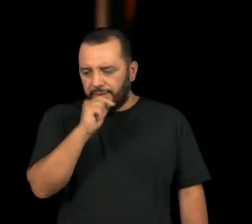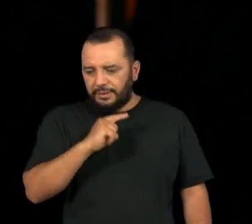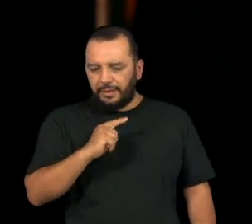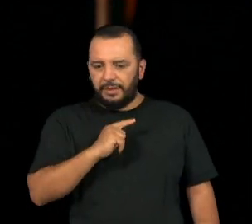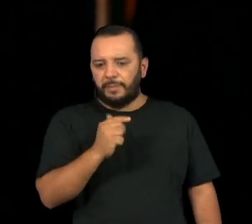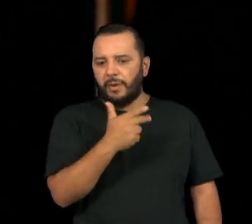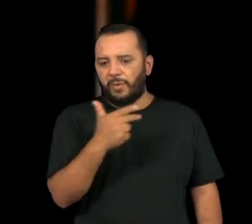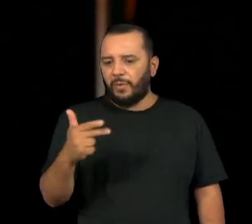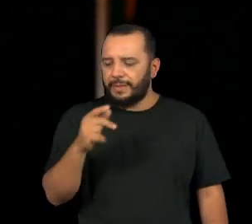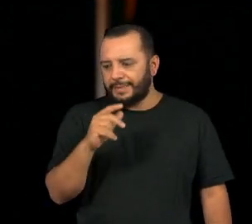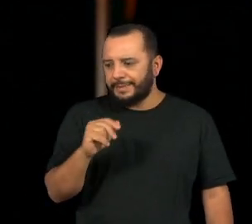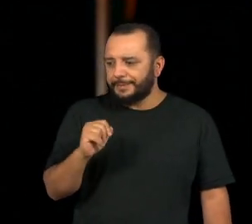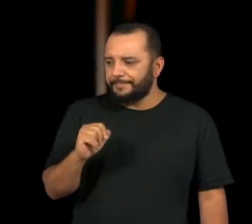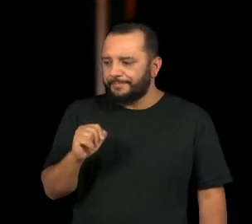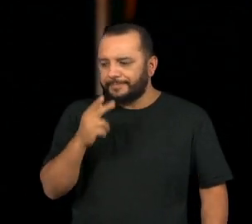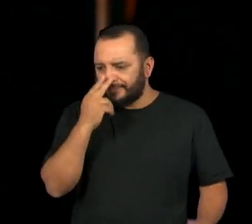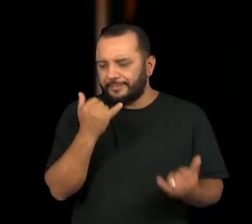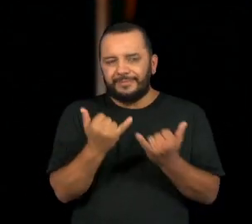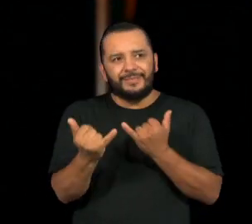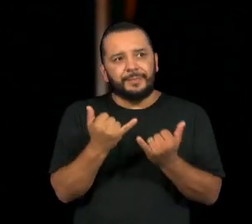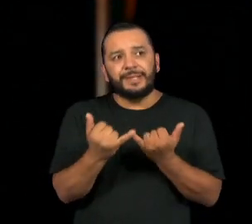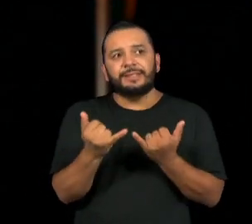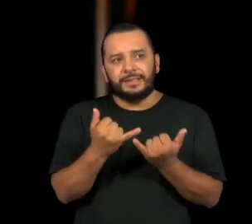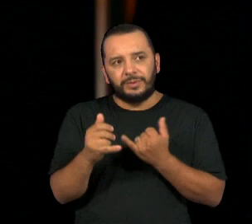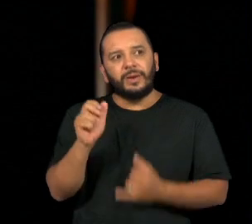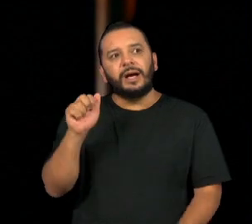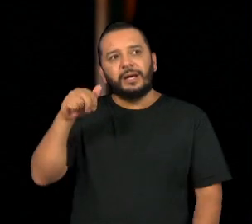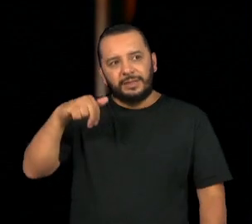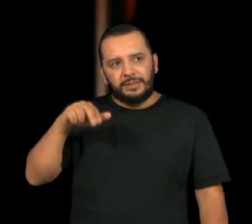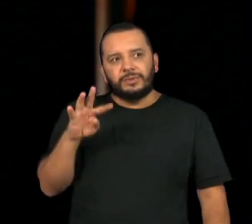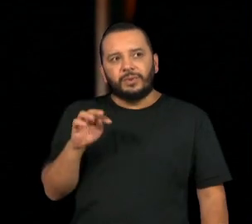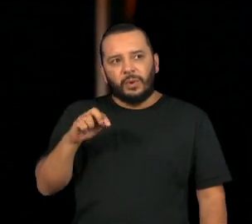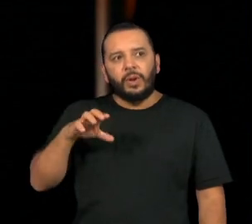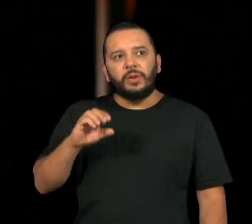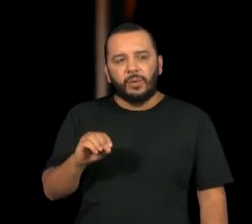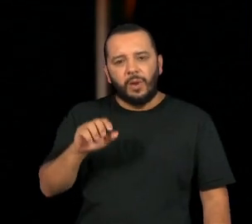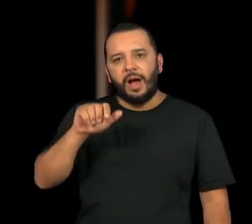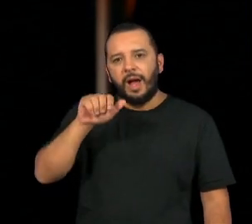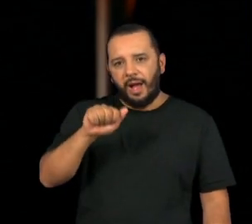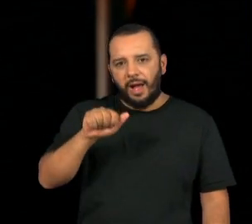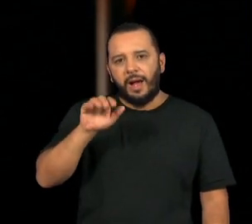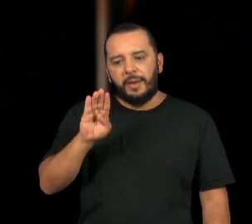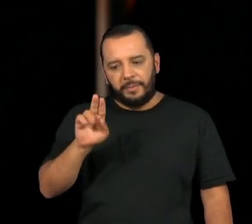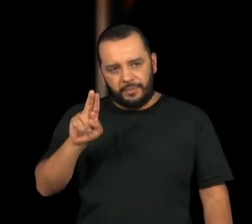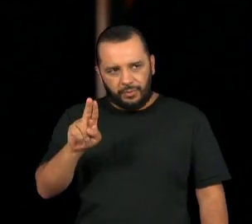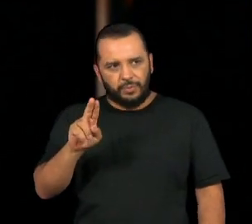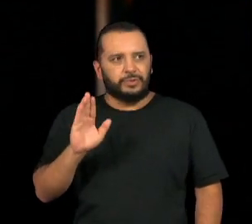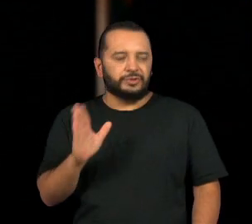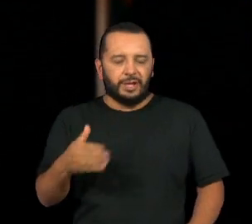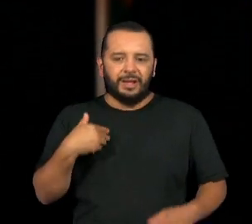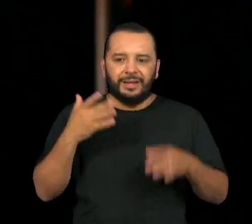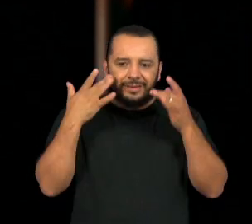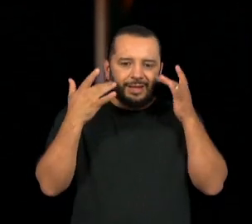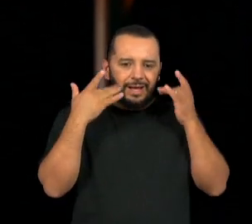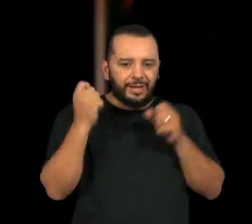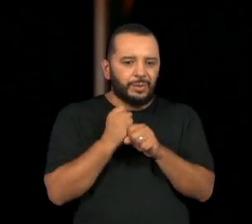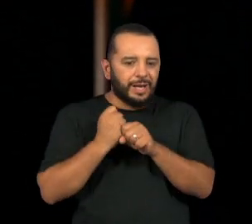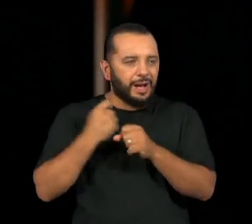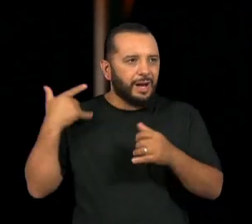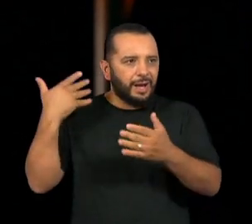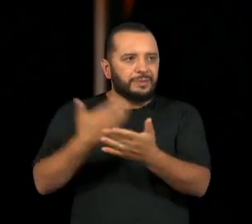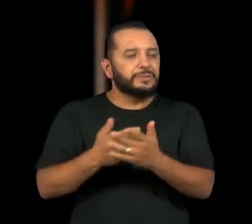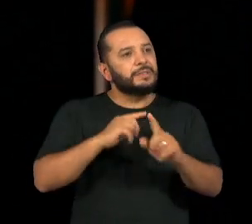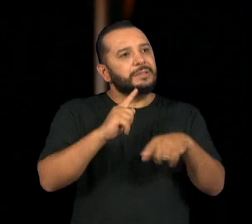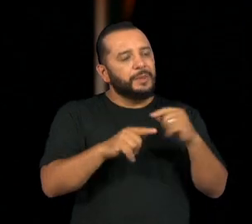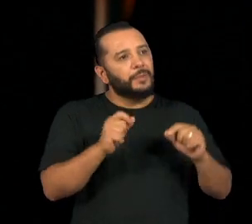que é parecida com o Abu. O Abu fez o teatro durante muito tempo e tal, e depois ficou conhecido